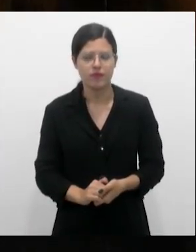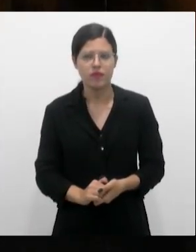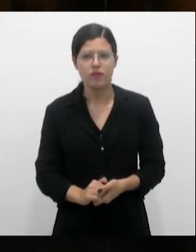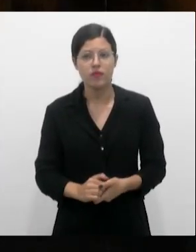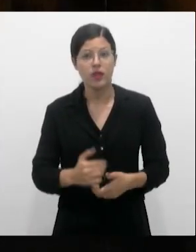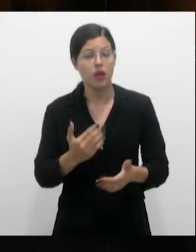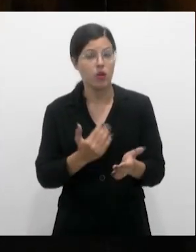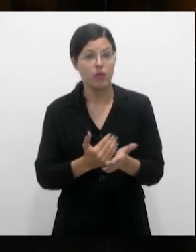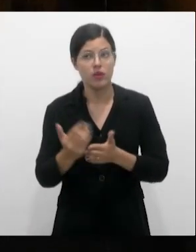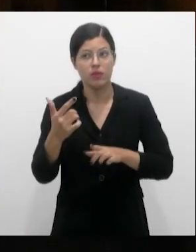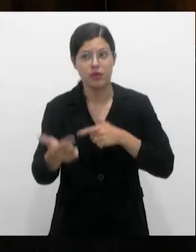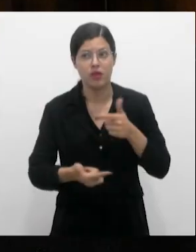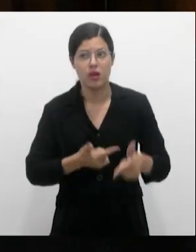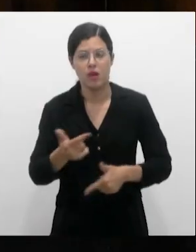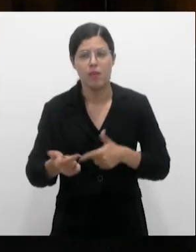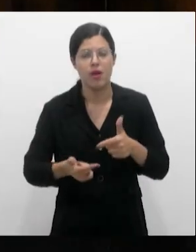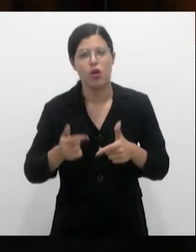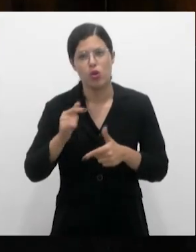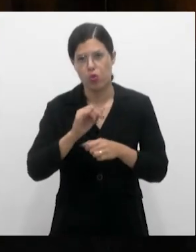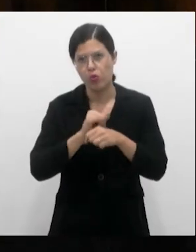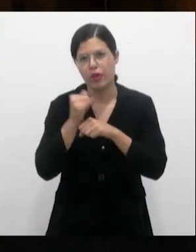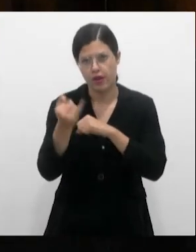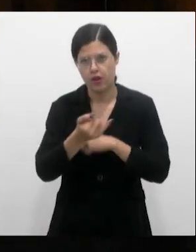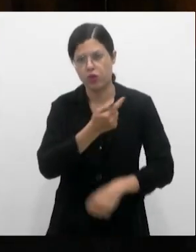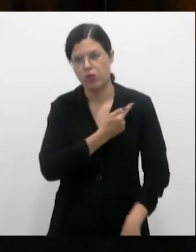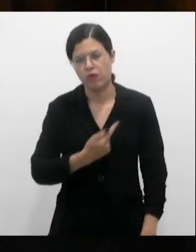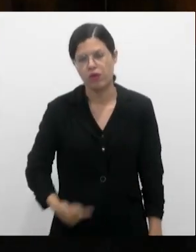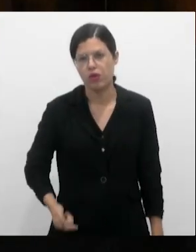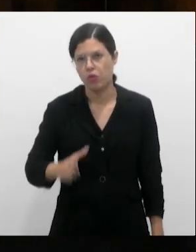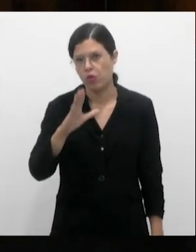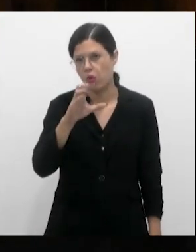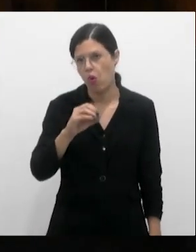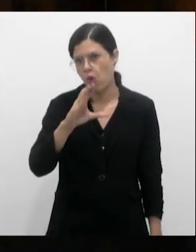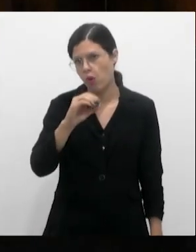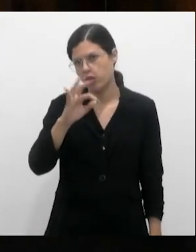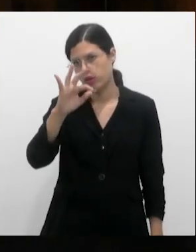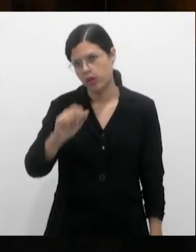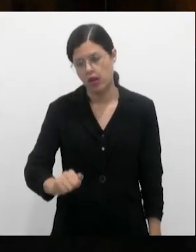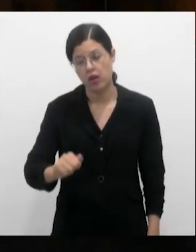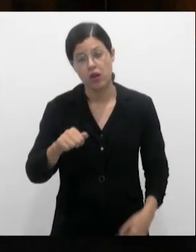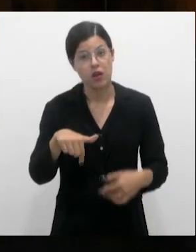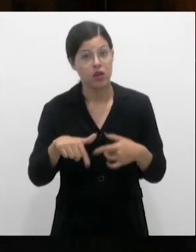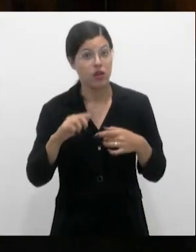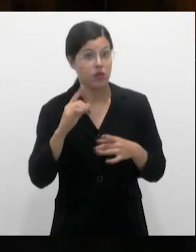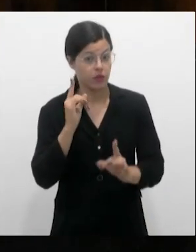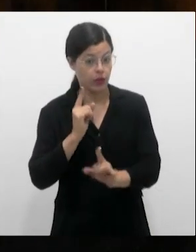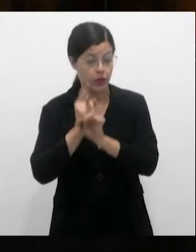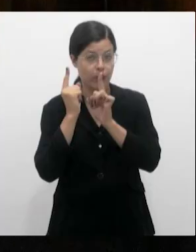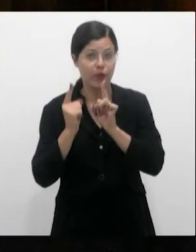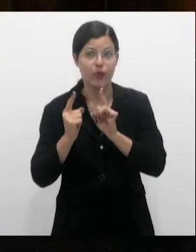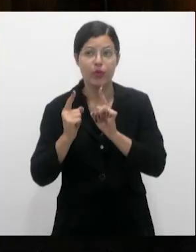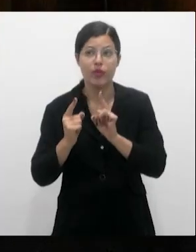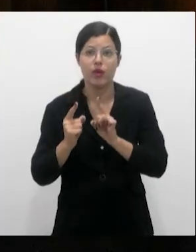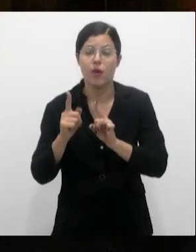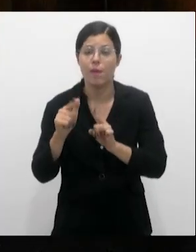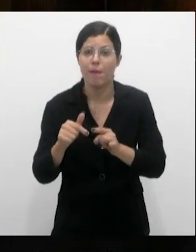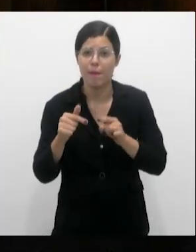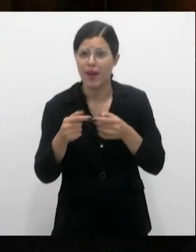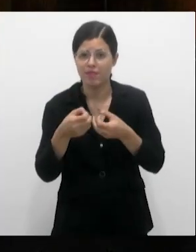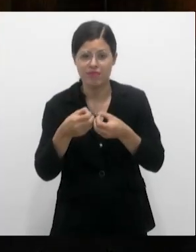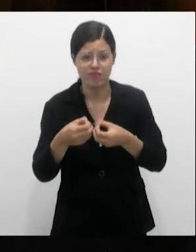Começamos o trabalho no terminal de Cocotá, na Ilha do Governador, e o cenário encontrado é de